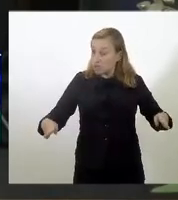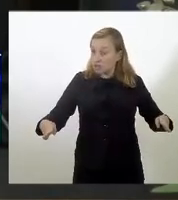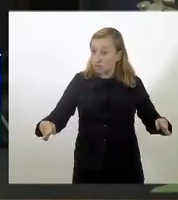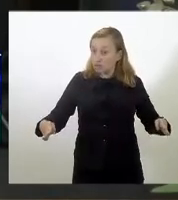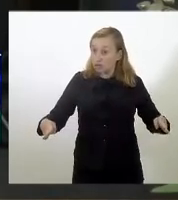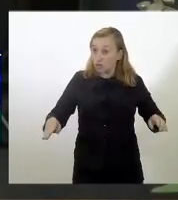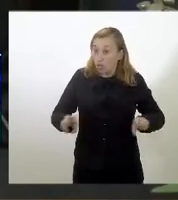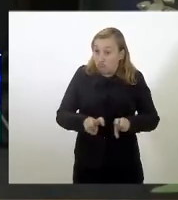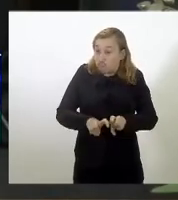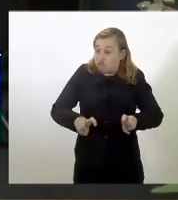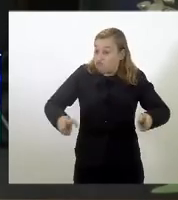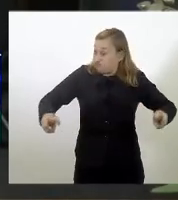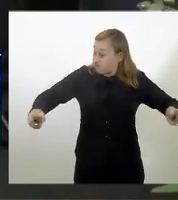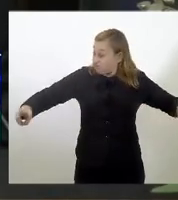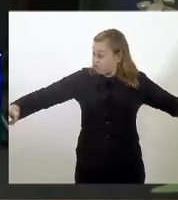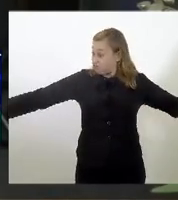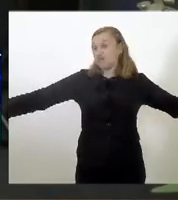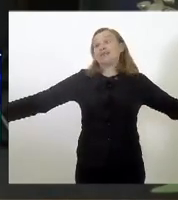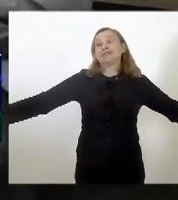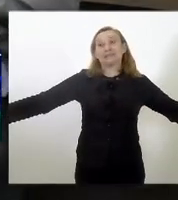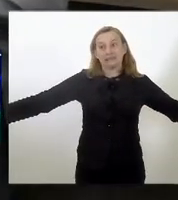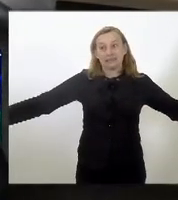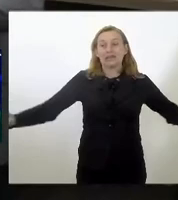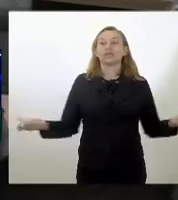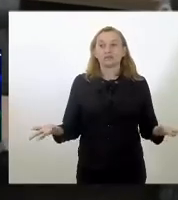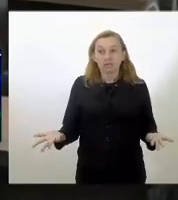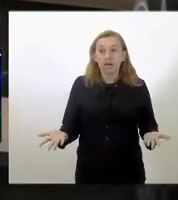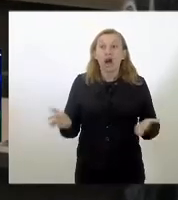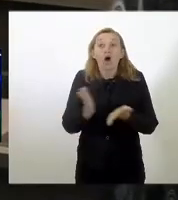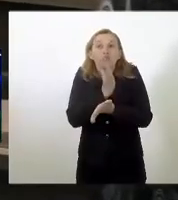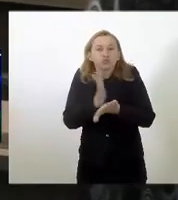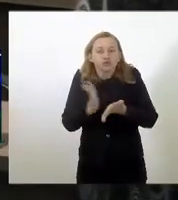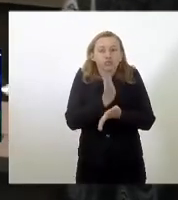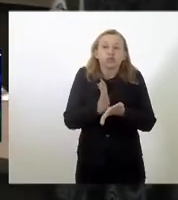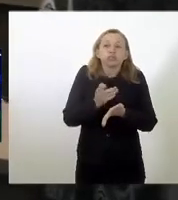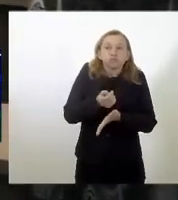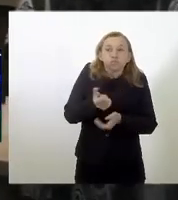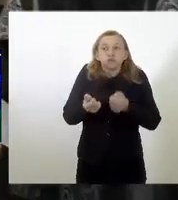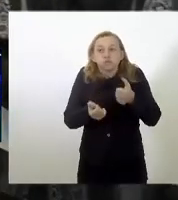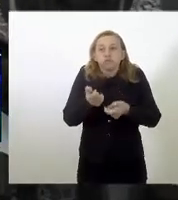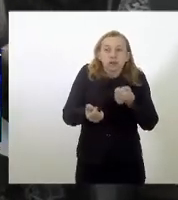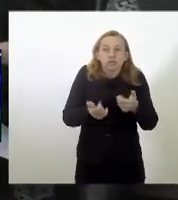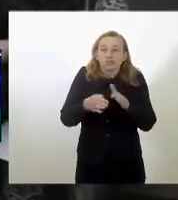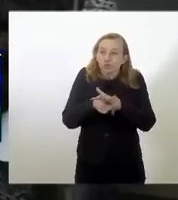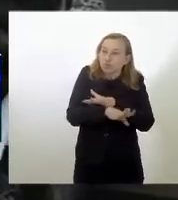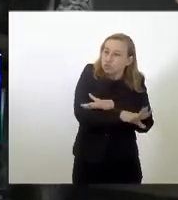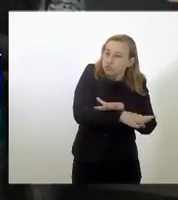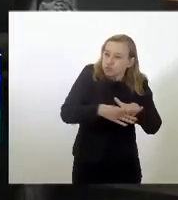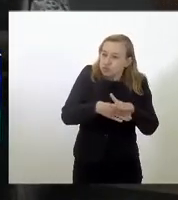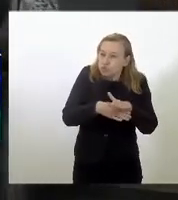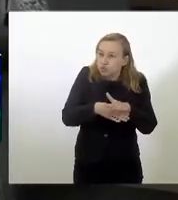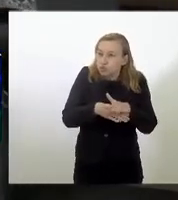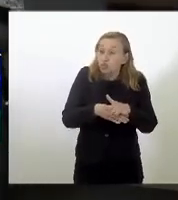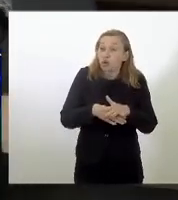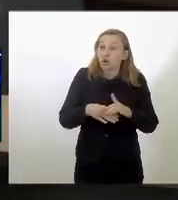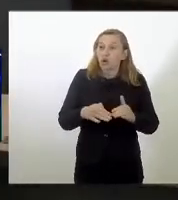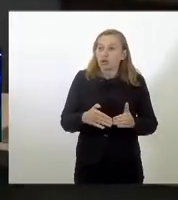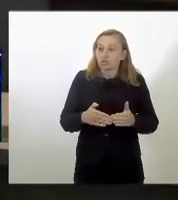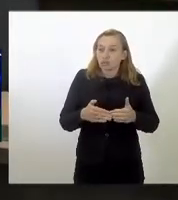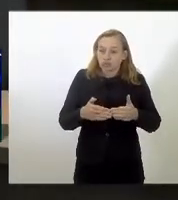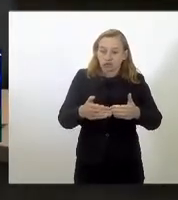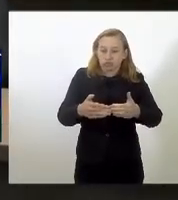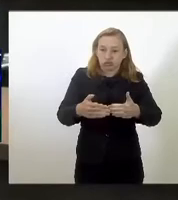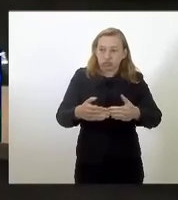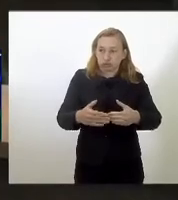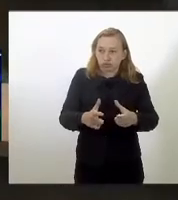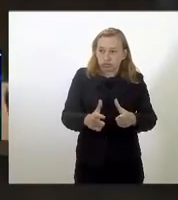grande, está muito avançada. Mas aos poucos vamos, né? Porque a gente acostumou-se ao fundo do plenário,